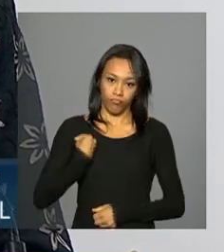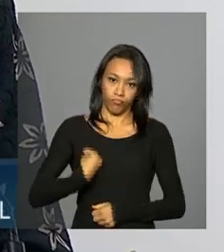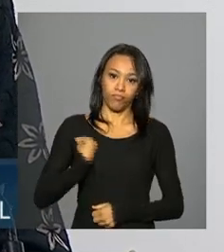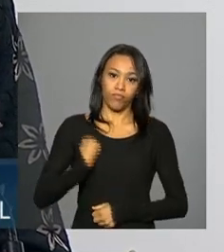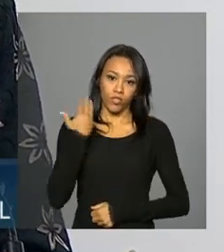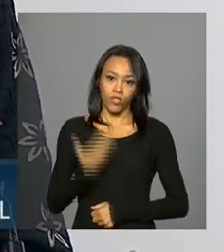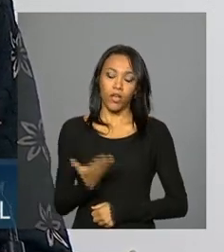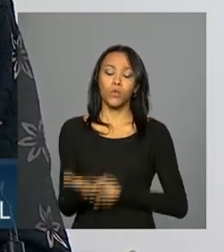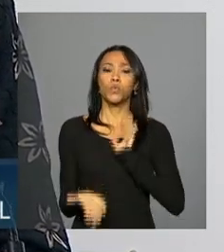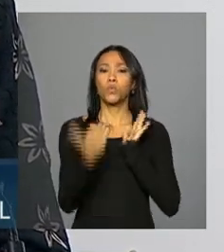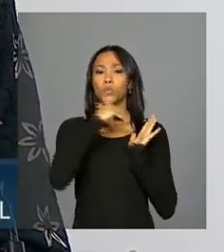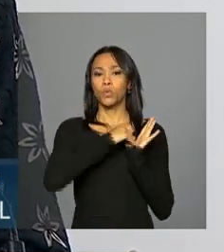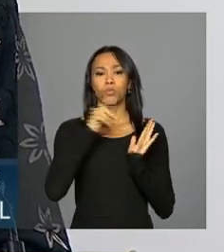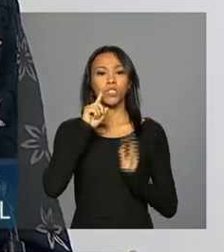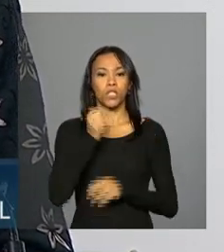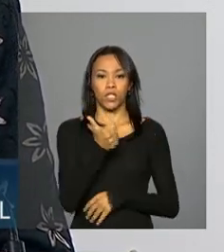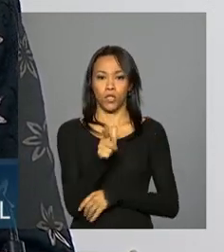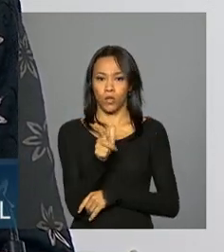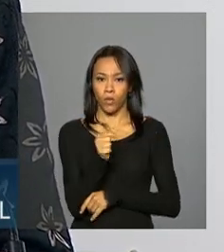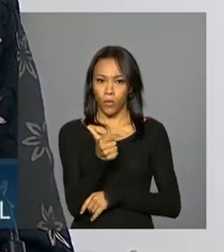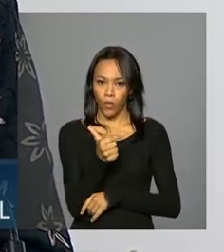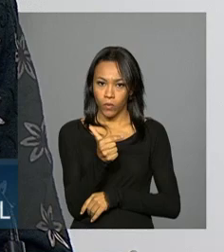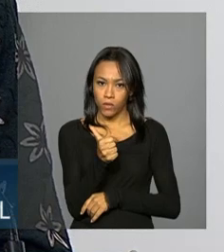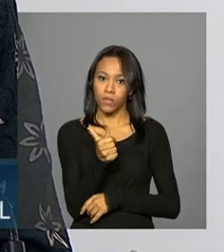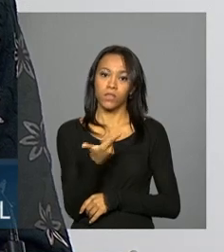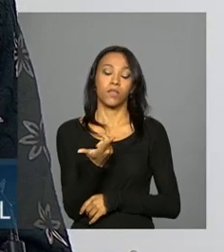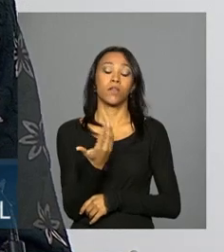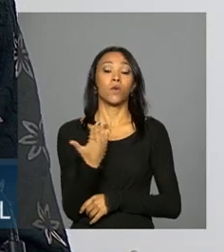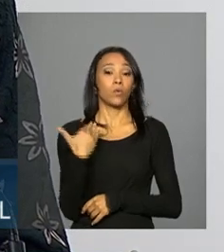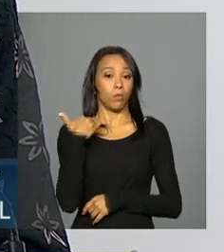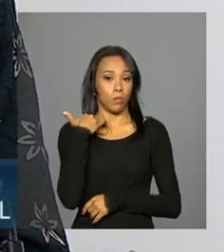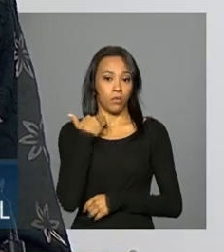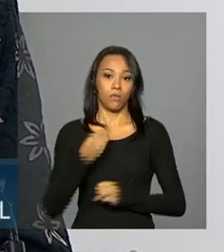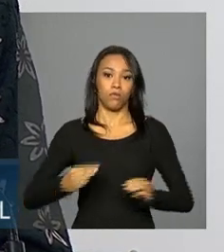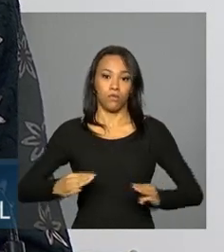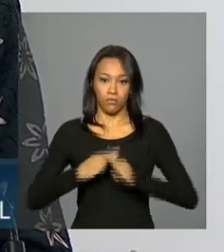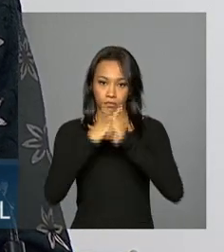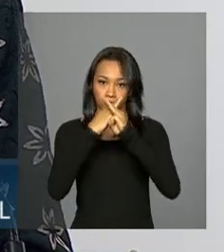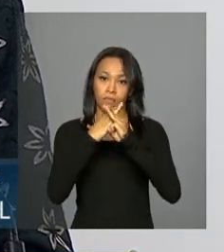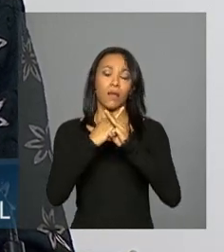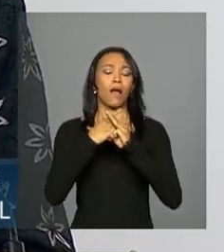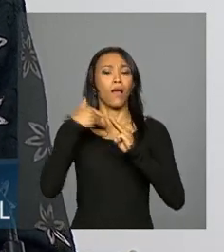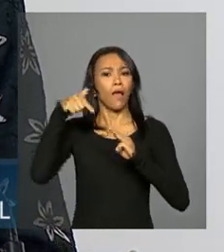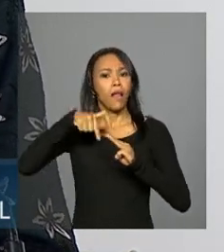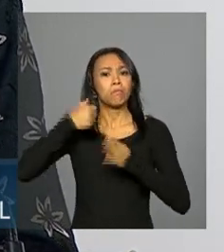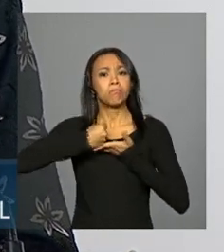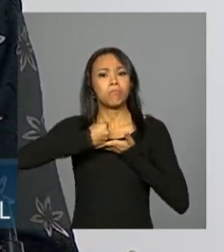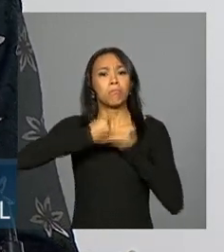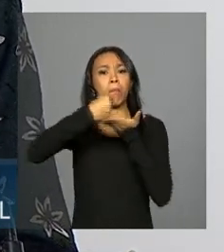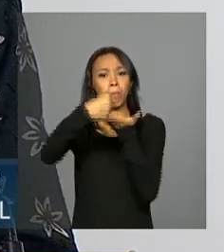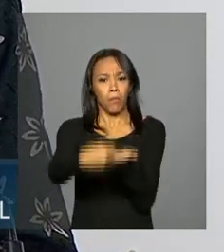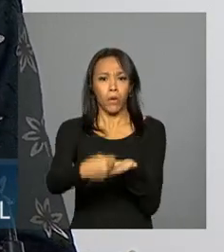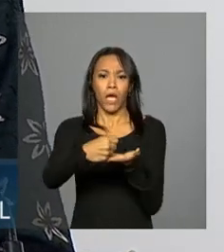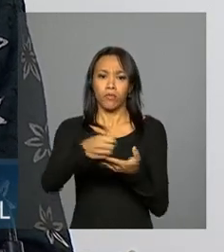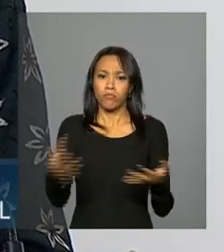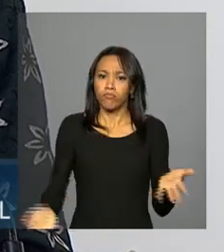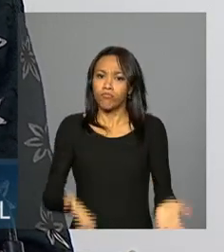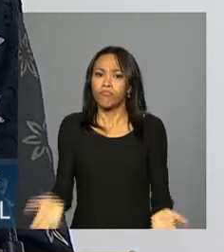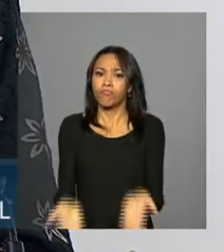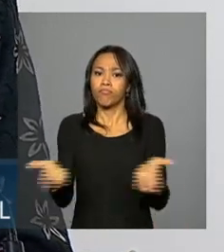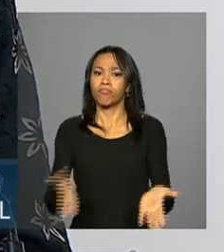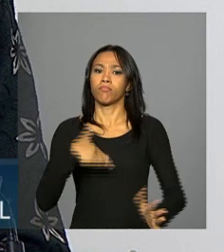completados no último dia 12, a Caixa tem sido fundamental para o desenvolvimento do